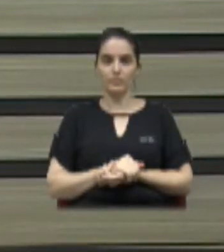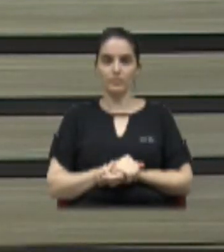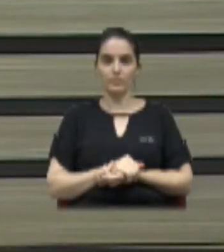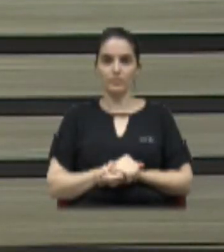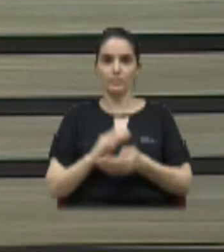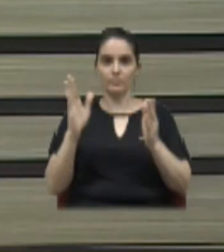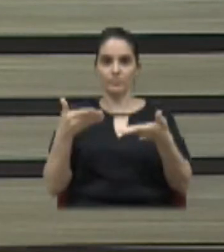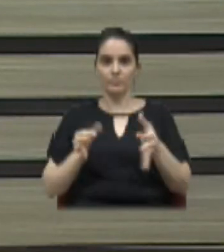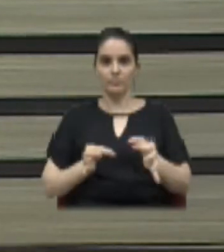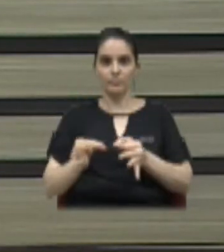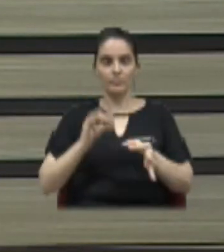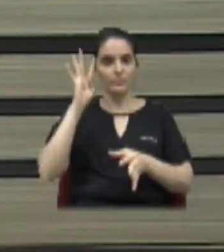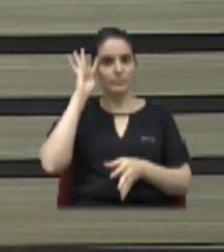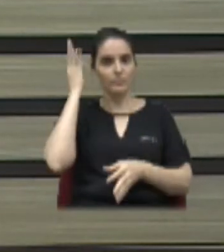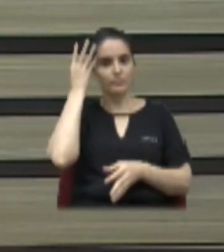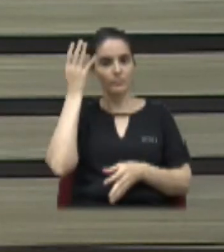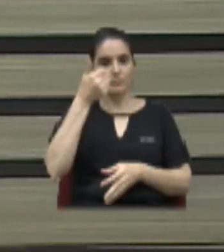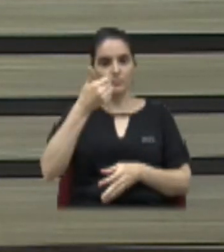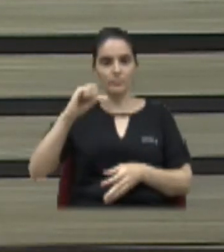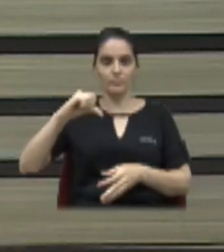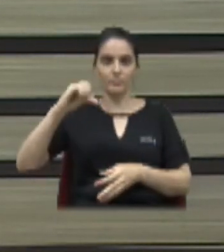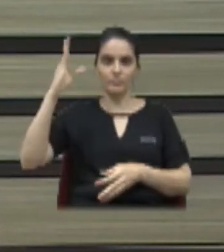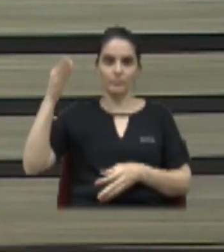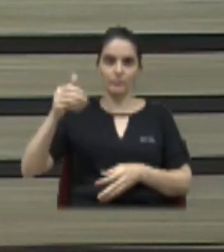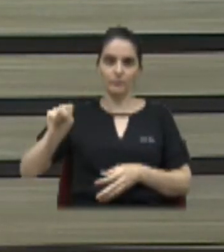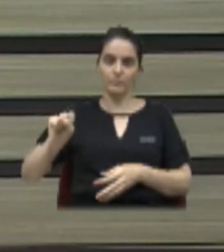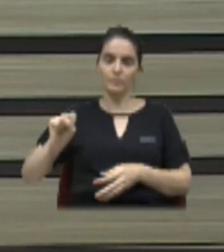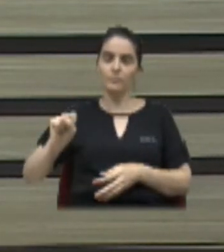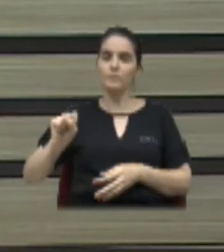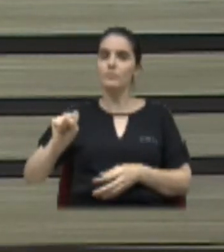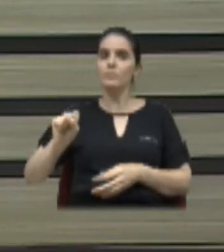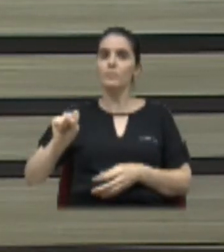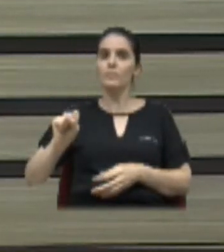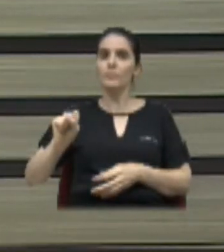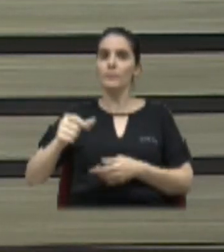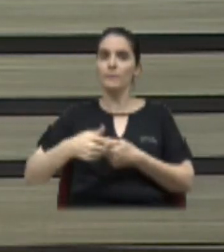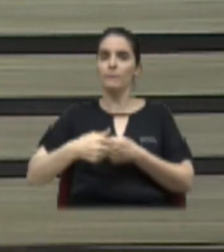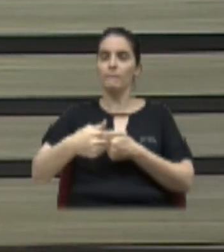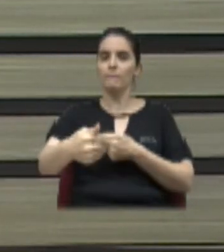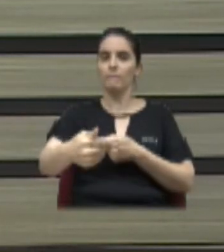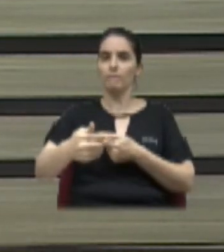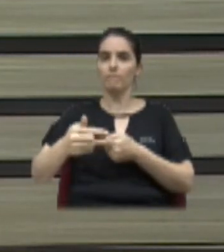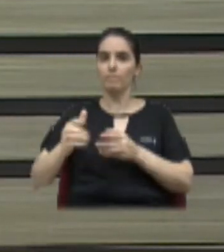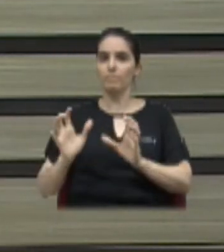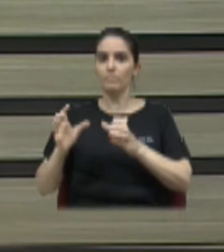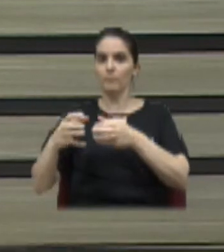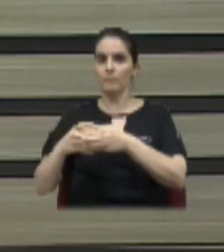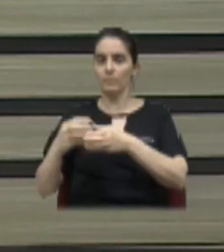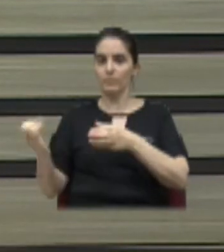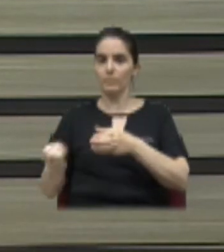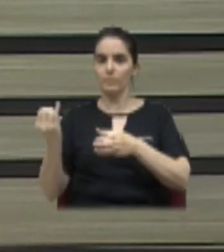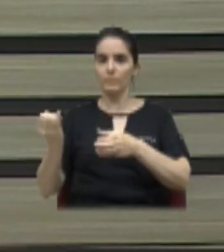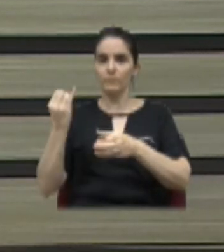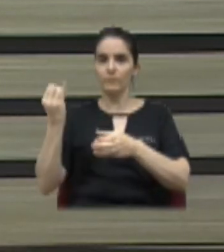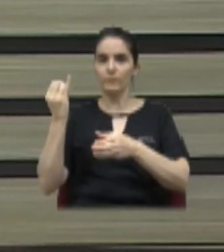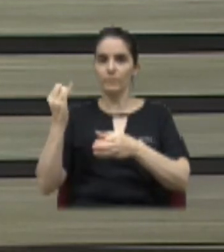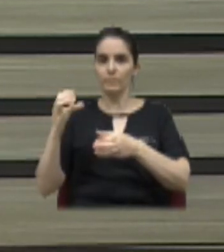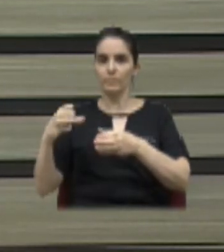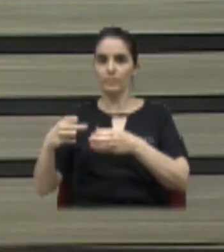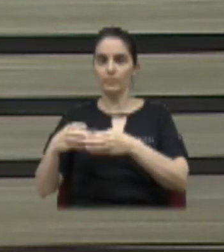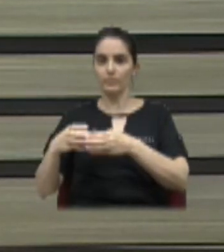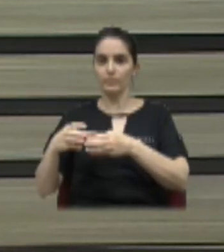Agora o projeto de resolução 19/2018, que prorroga os trabalhos da Comissão de Assuntos Relevantes para a Área Estudo